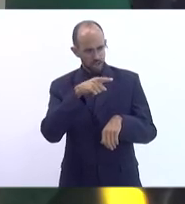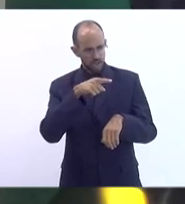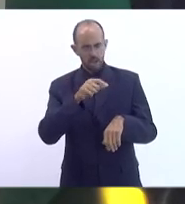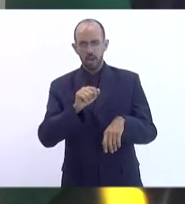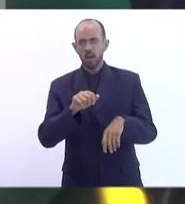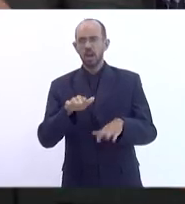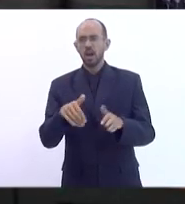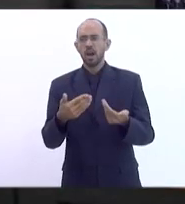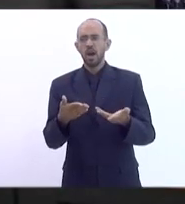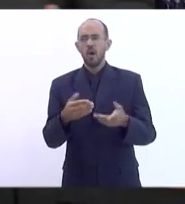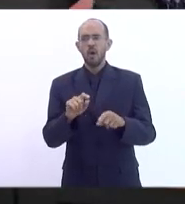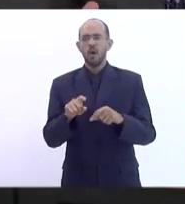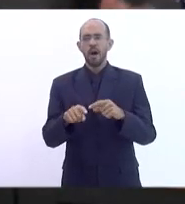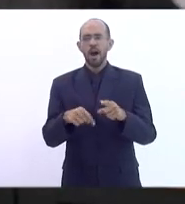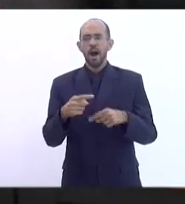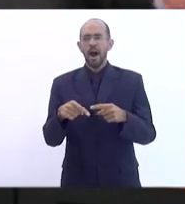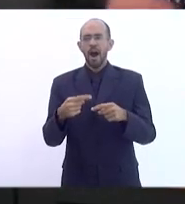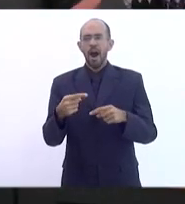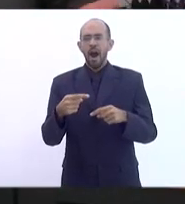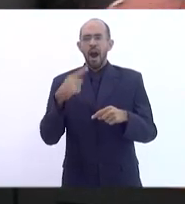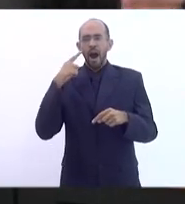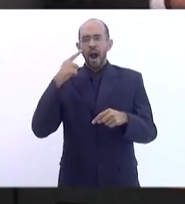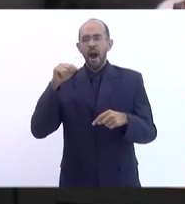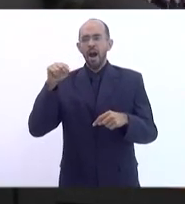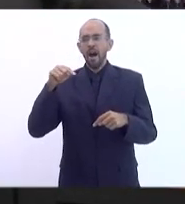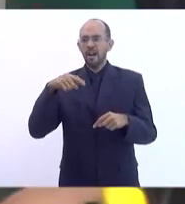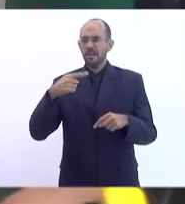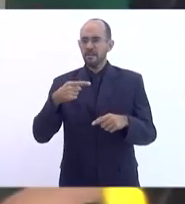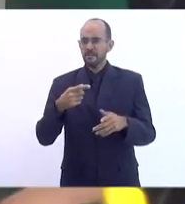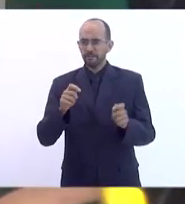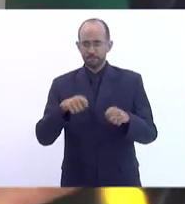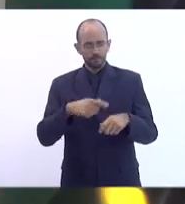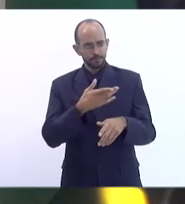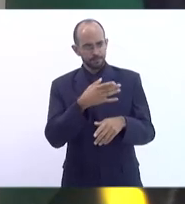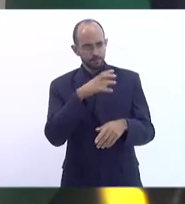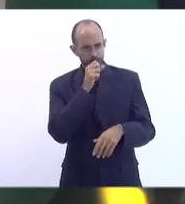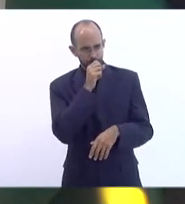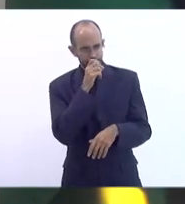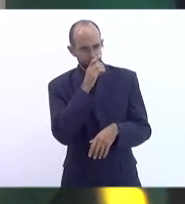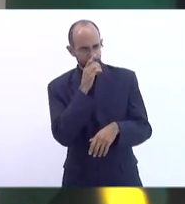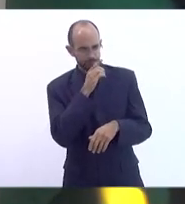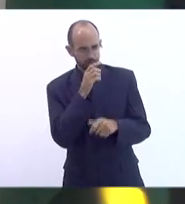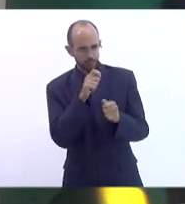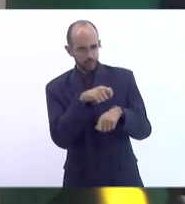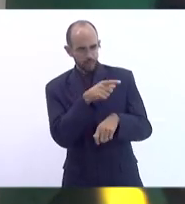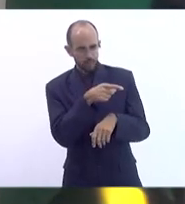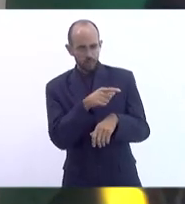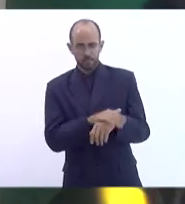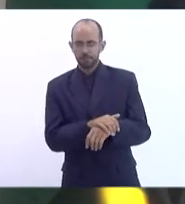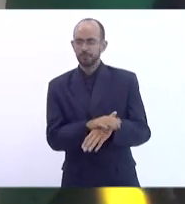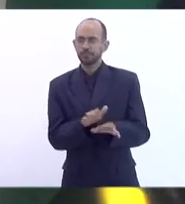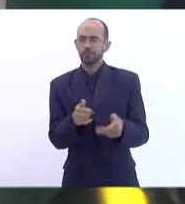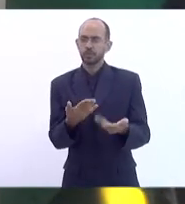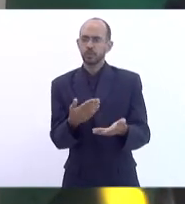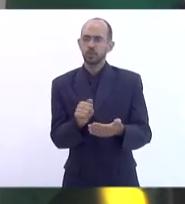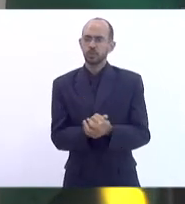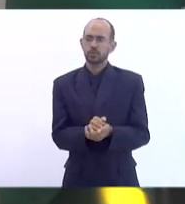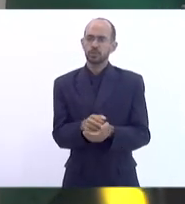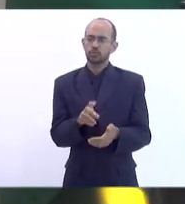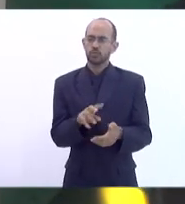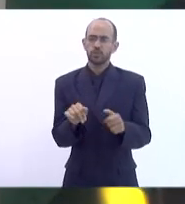então na próxima semana então escuta dizer na próxima semana E até o final de semana para trabalhar nisso o início da próxima semana